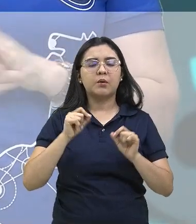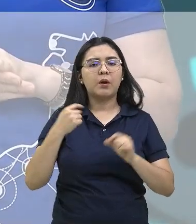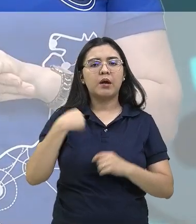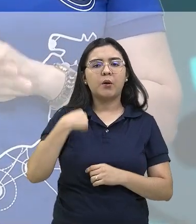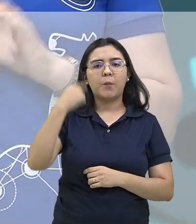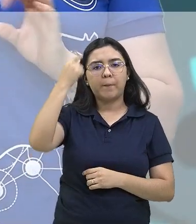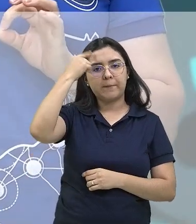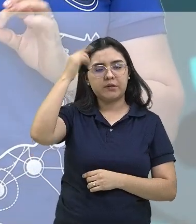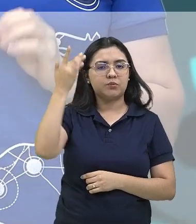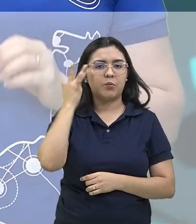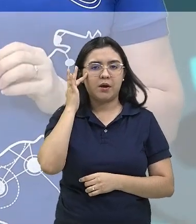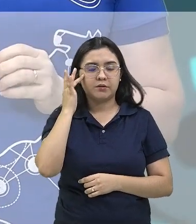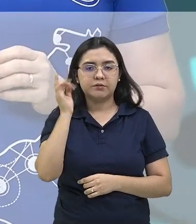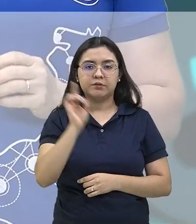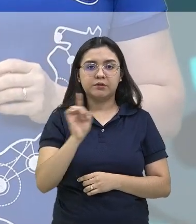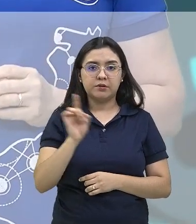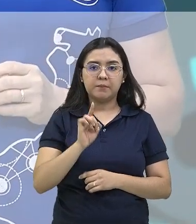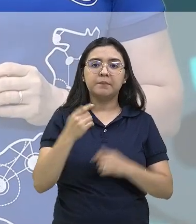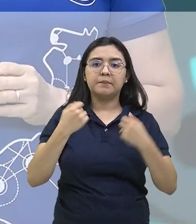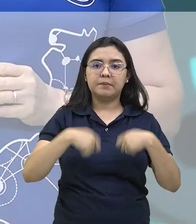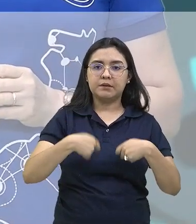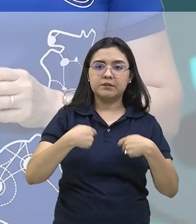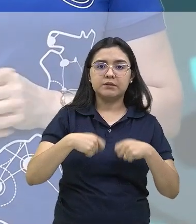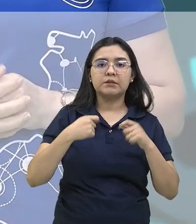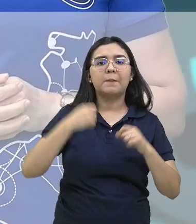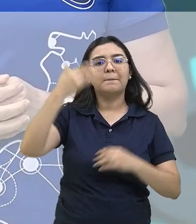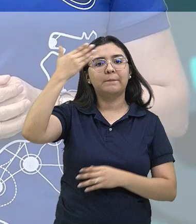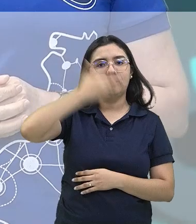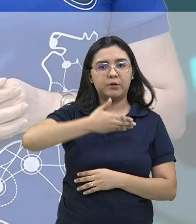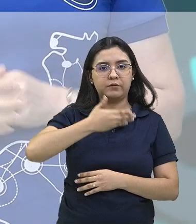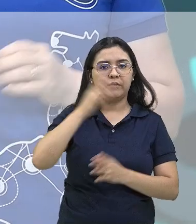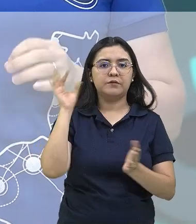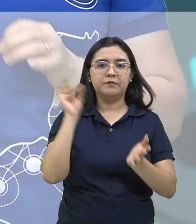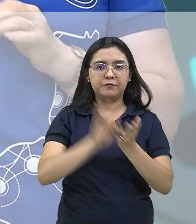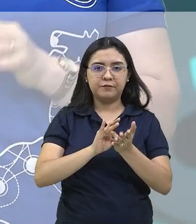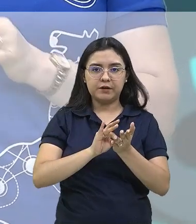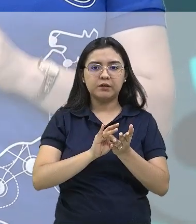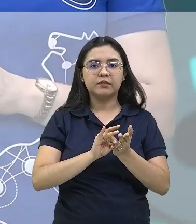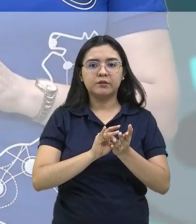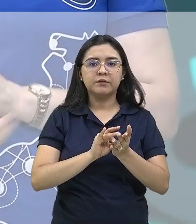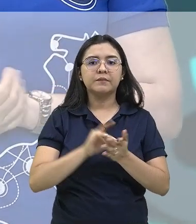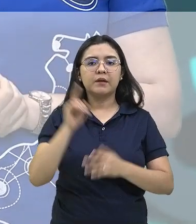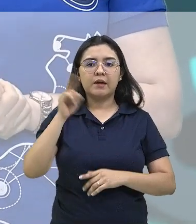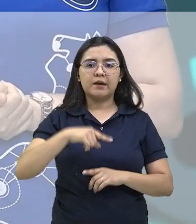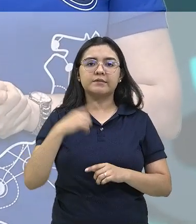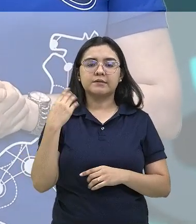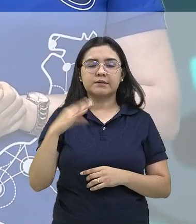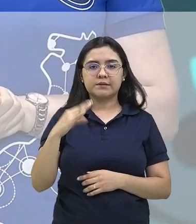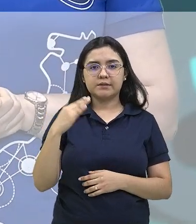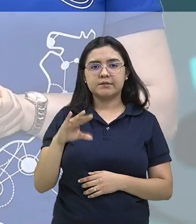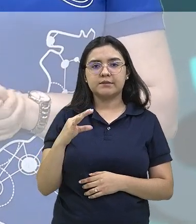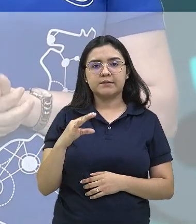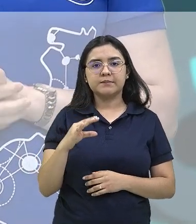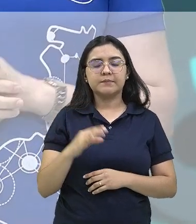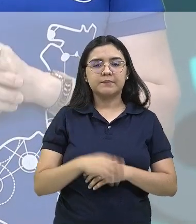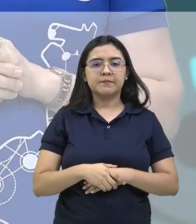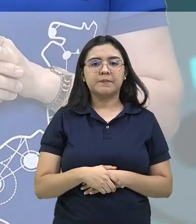penso sobre tal coisa. Não, é algo que você tem que comprovar na realidade. Isso é ciência,